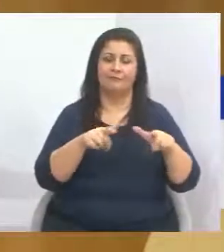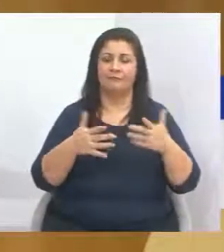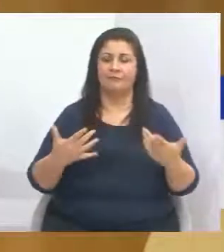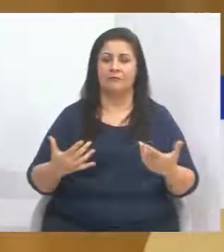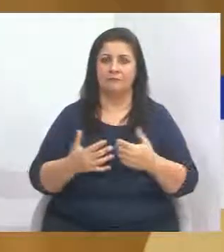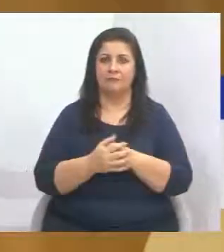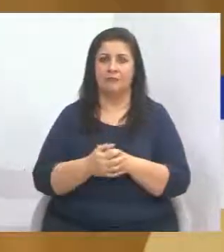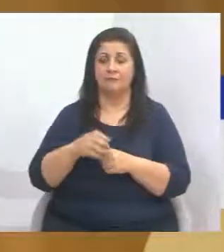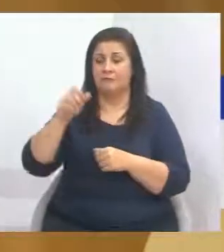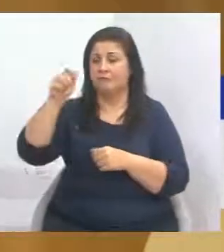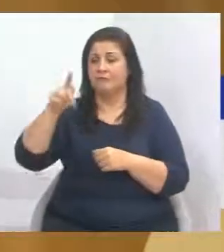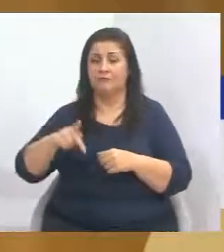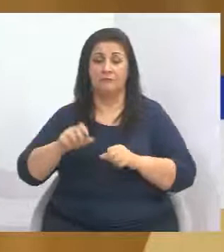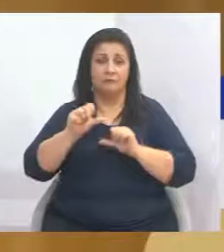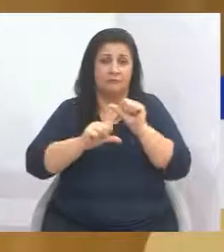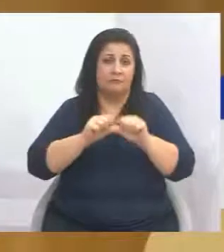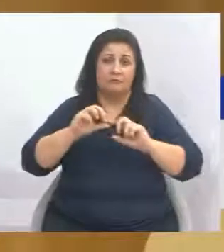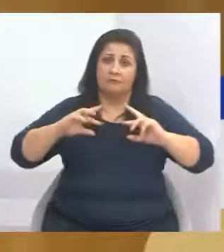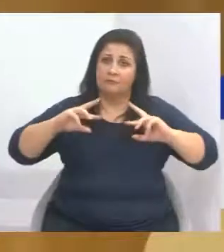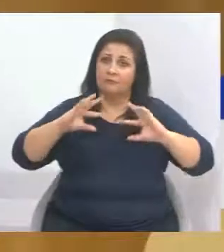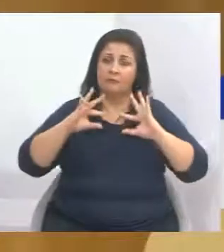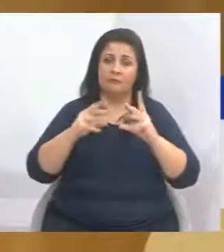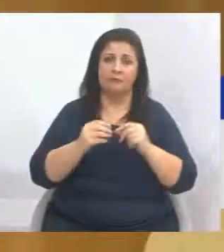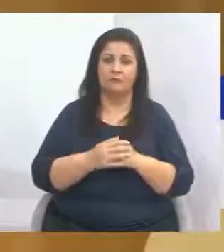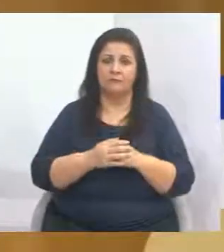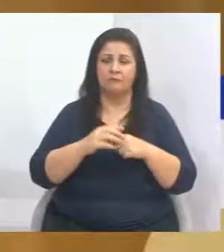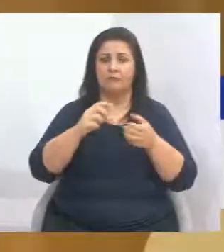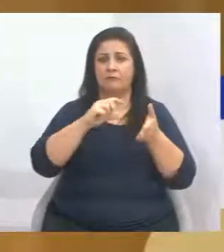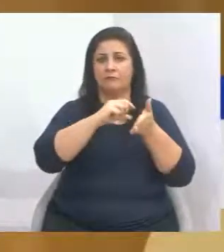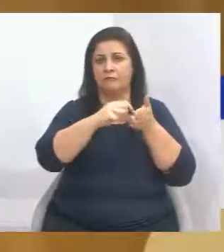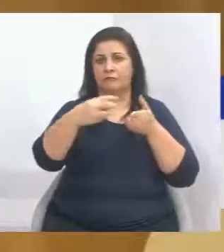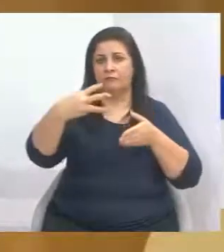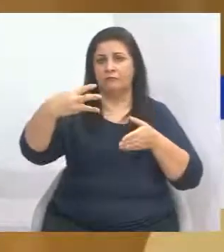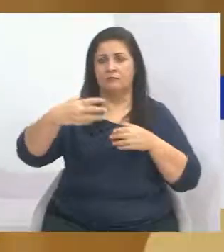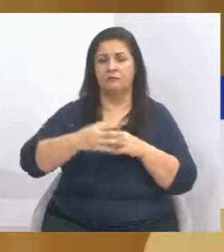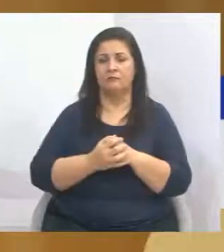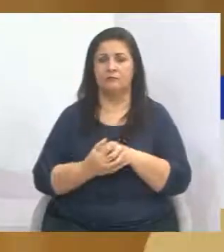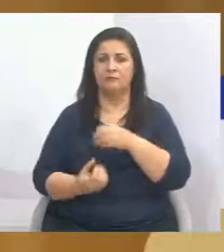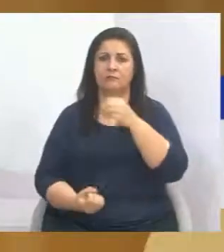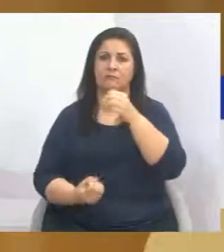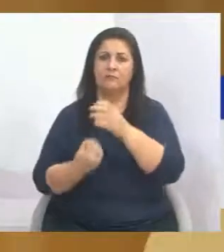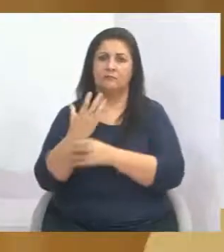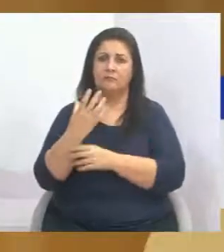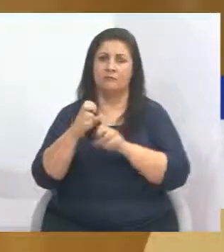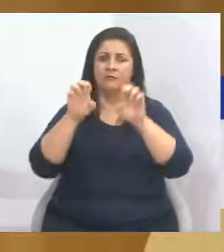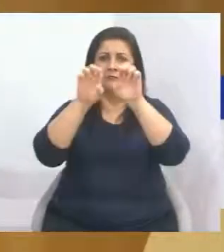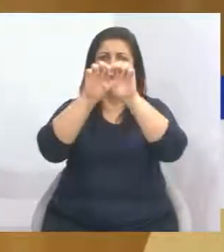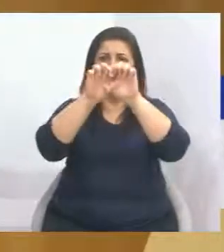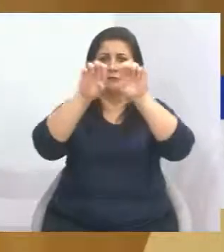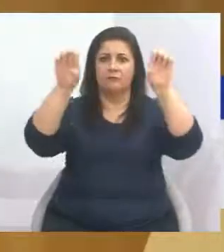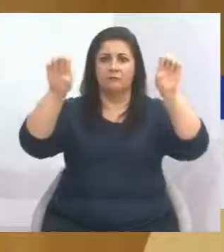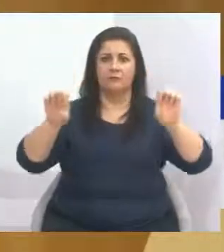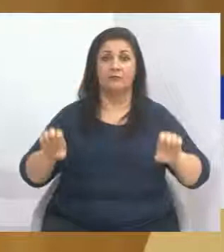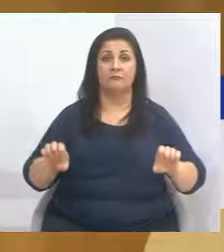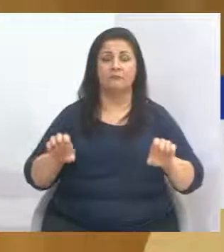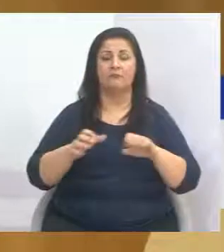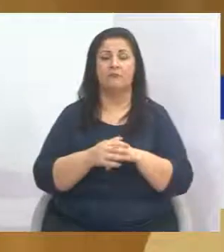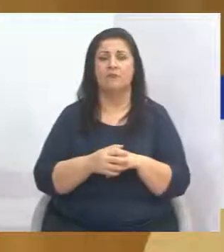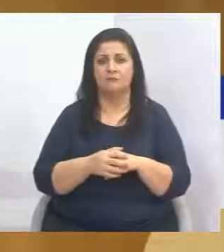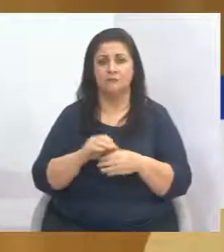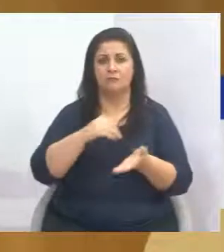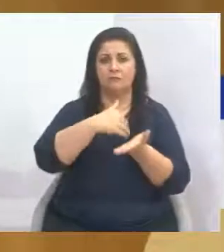aposentadoria e vencimentos. Inciso 3º, criação, estruturação e atribuições da secretaria